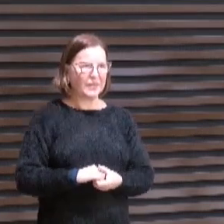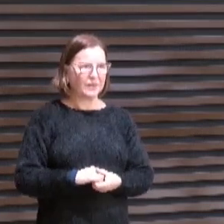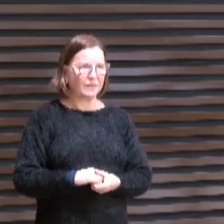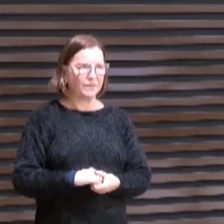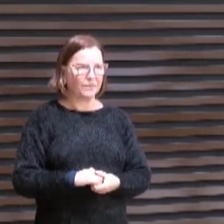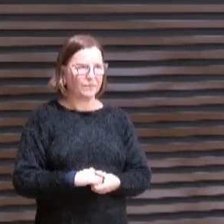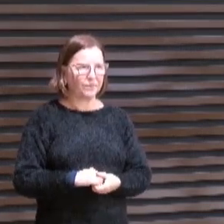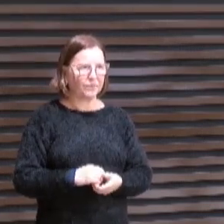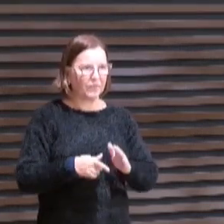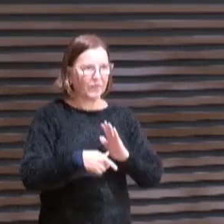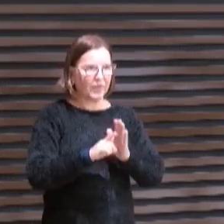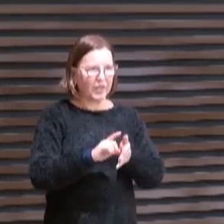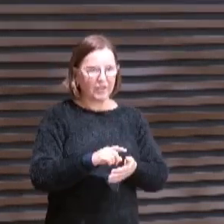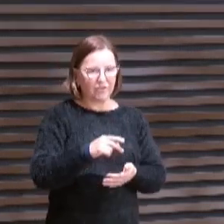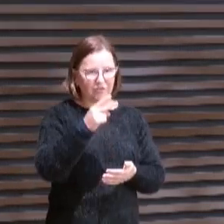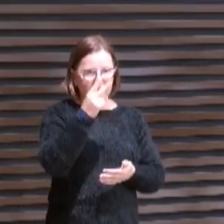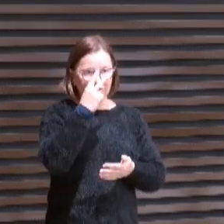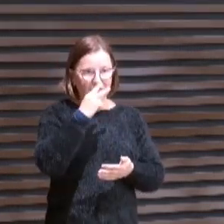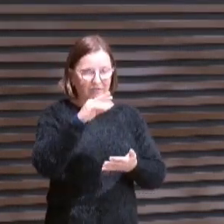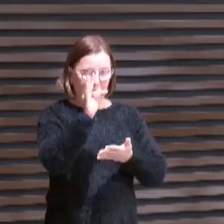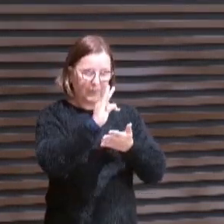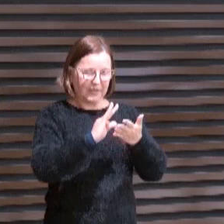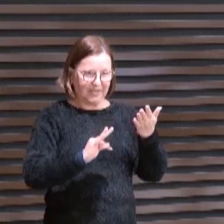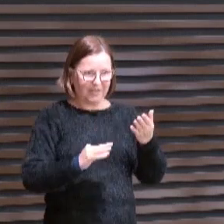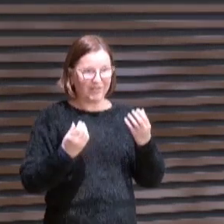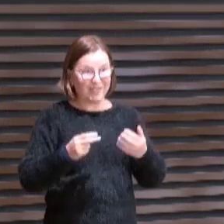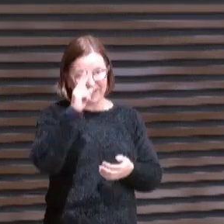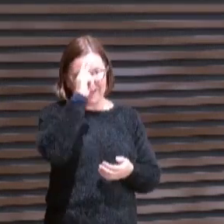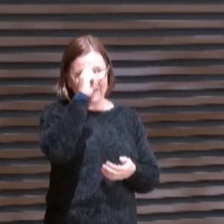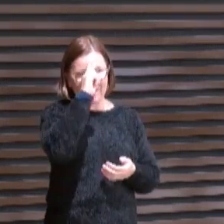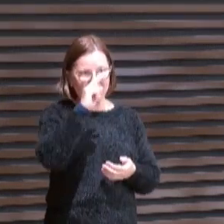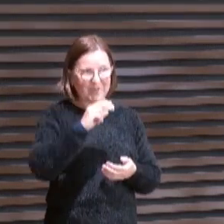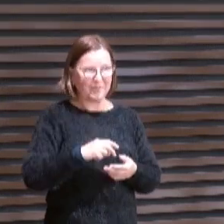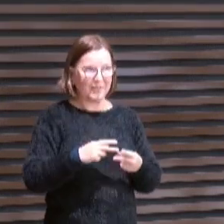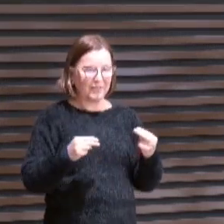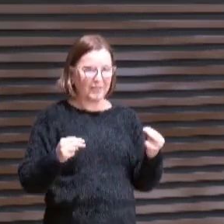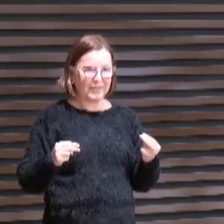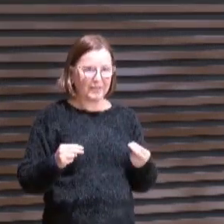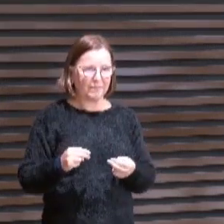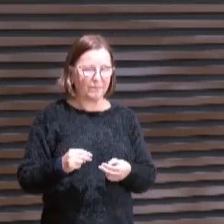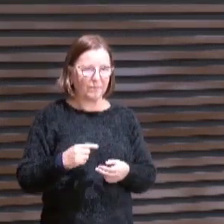Antes de nós olharmos o texto, eu só queria lembrar uma coisa. Eu estava lá em Telêmaco,